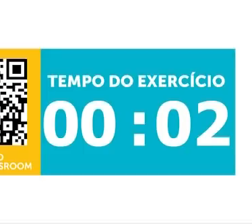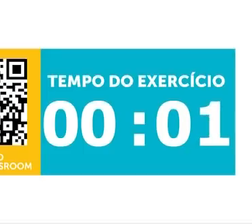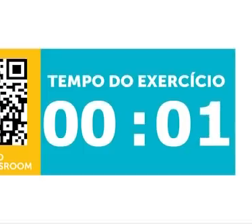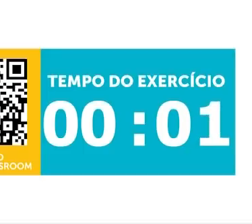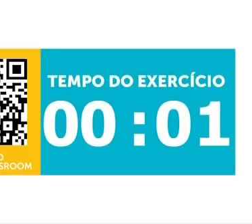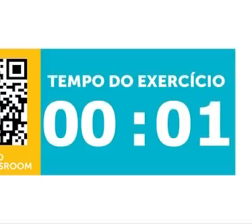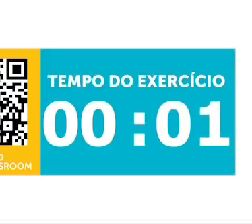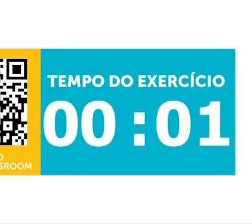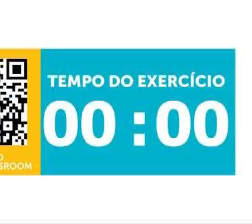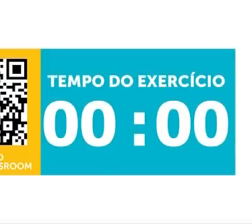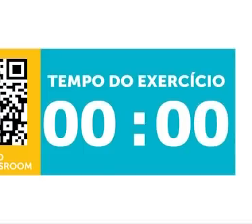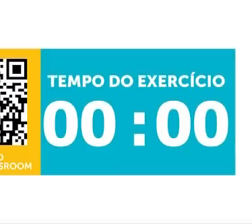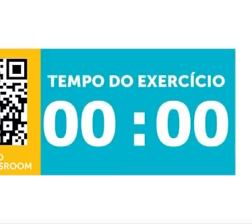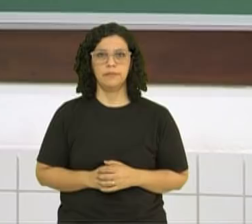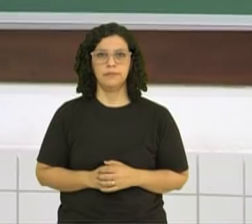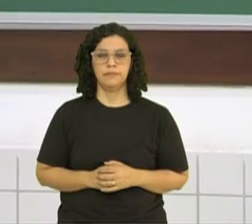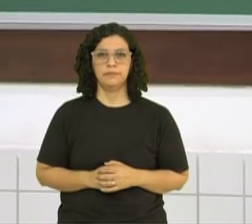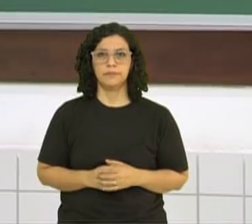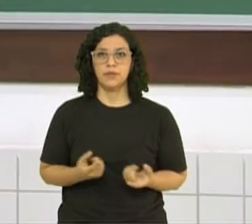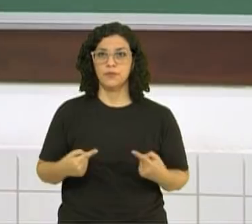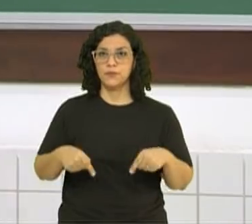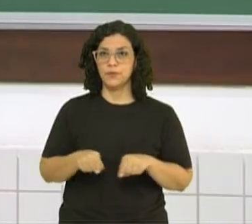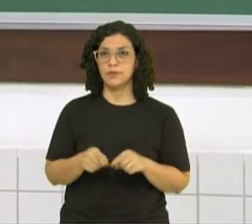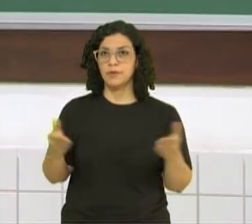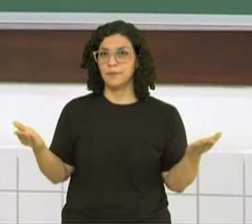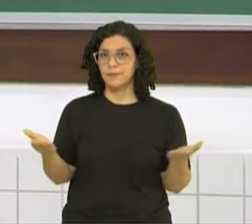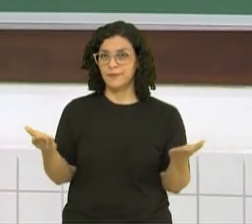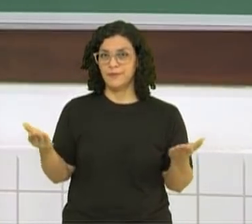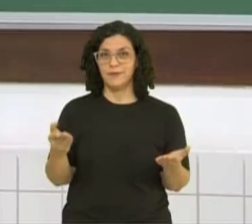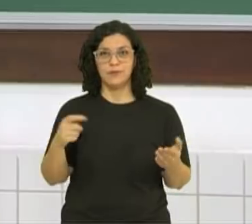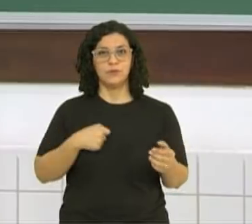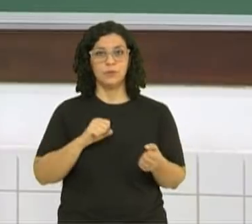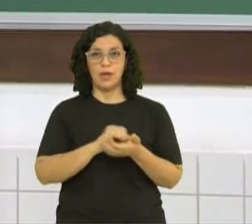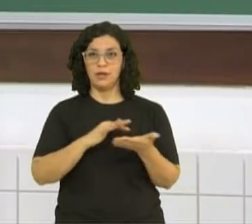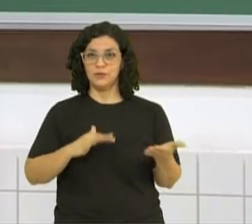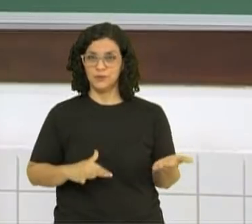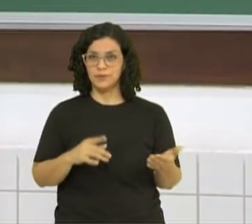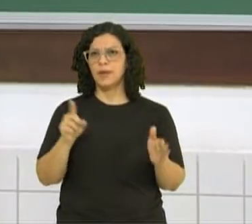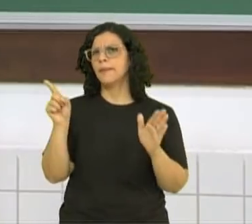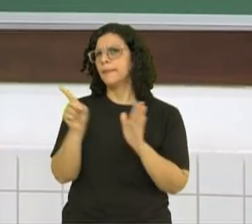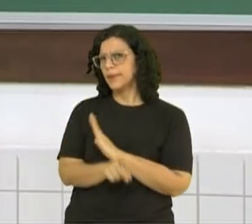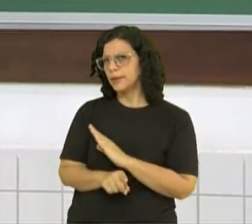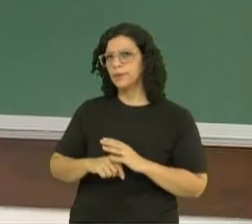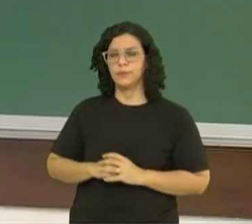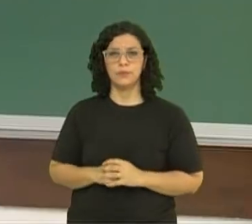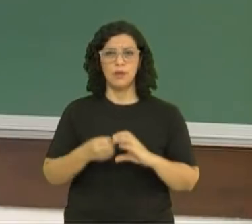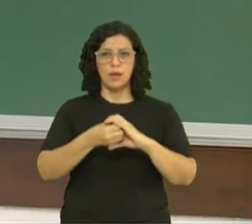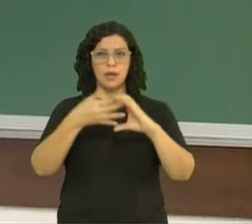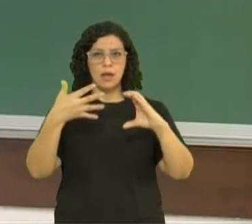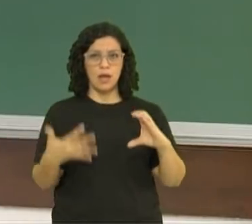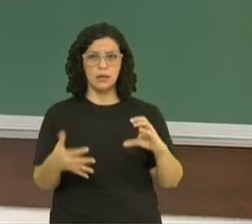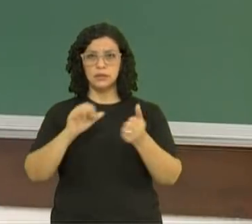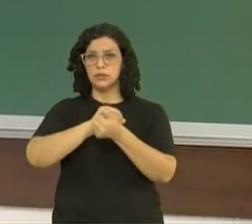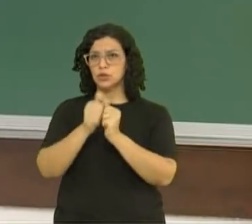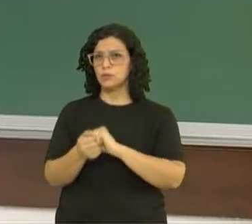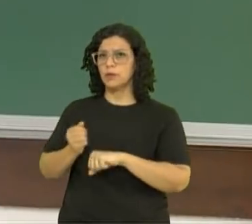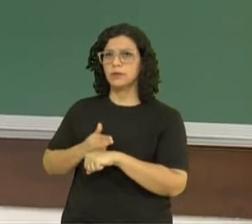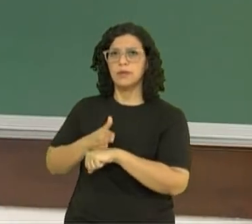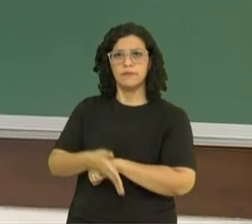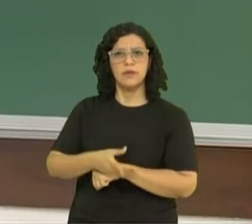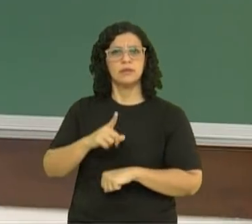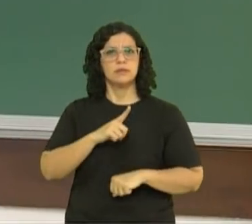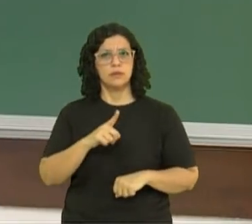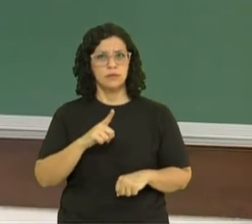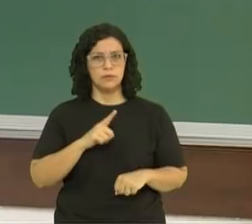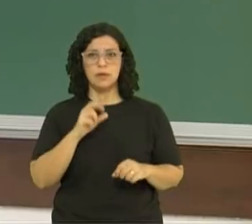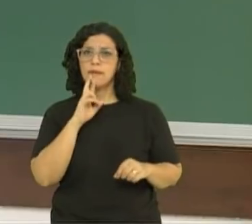Retornamos então, galera, aqui com o exercício, né, que era a característica dos esportes de invasão, né?